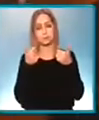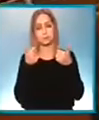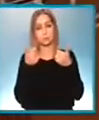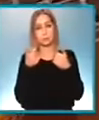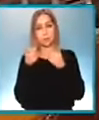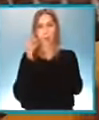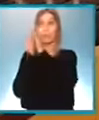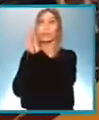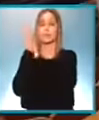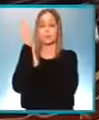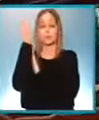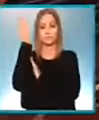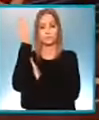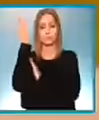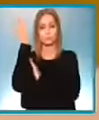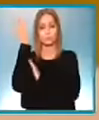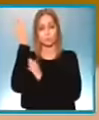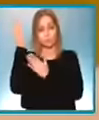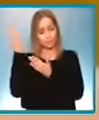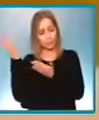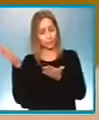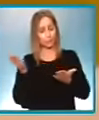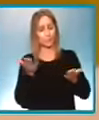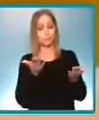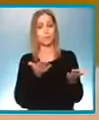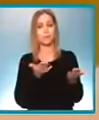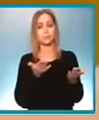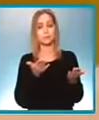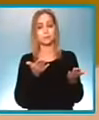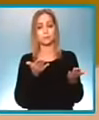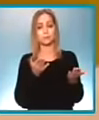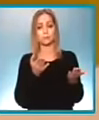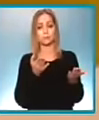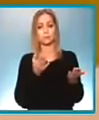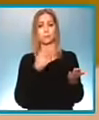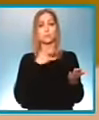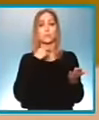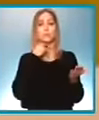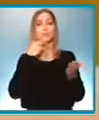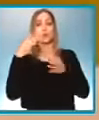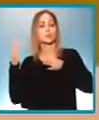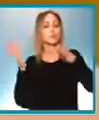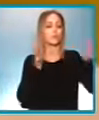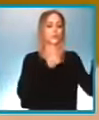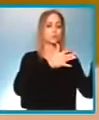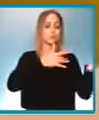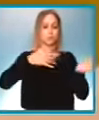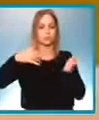Foi Deus que deu voz ao vento,